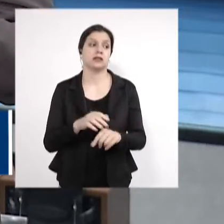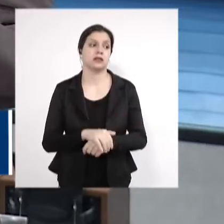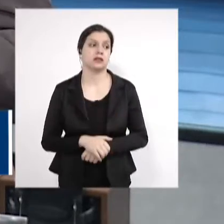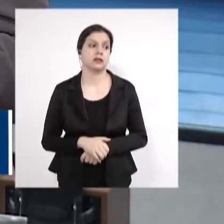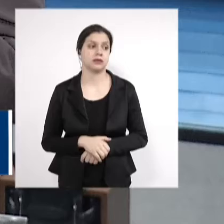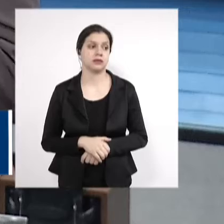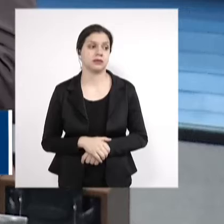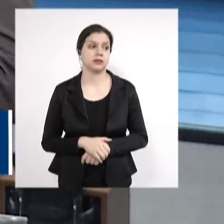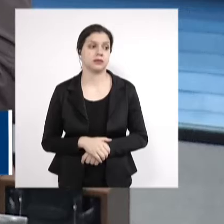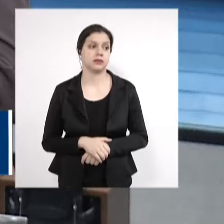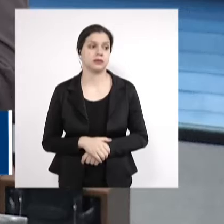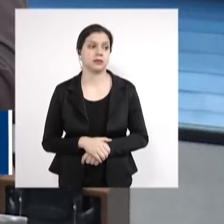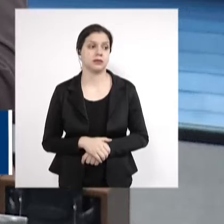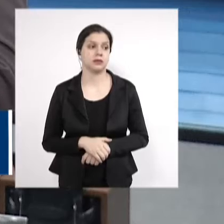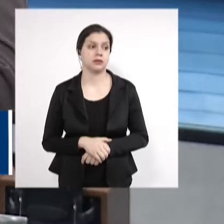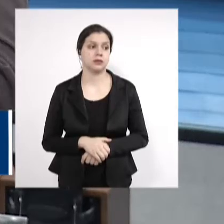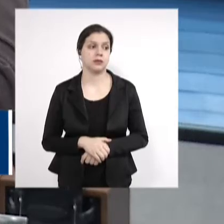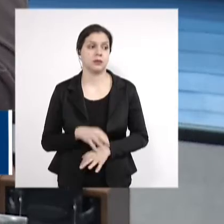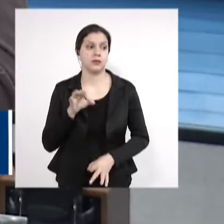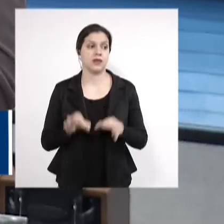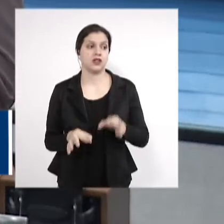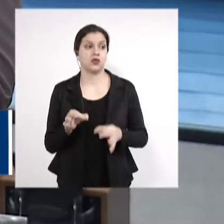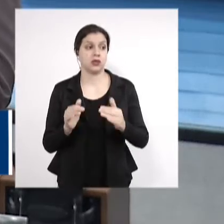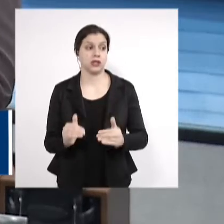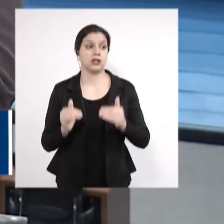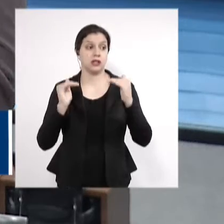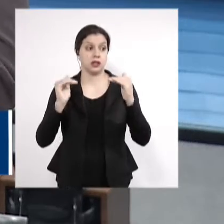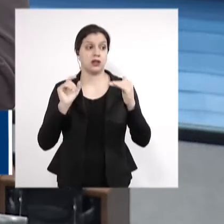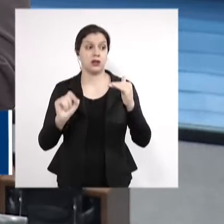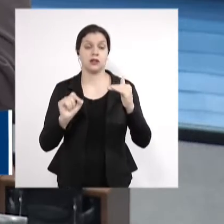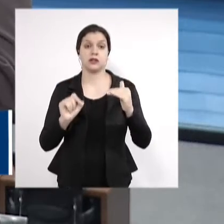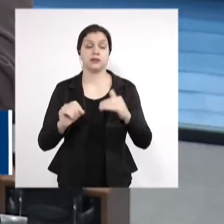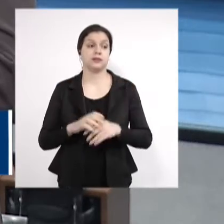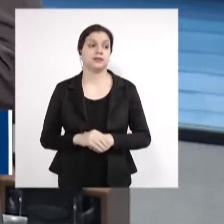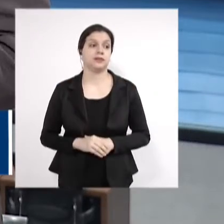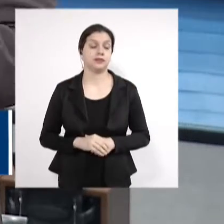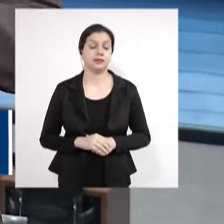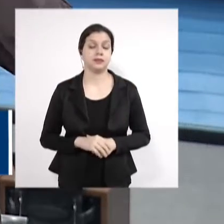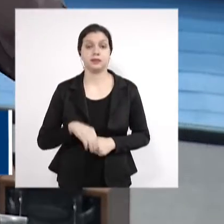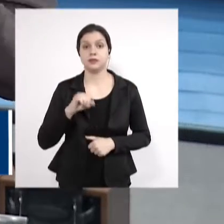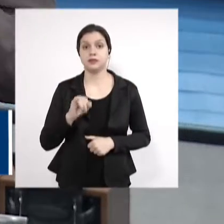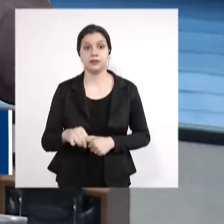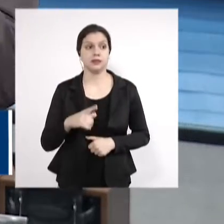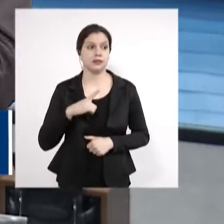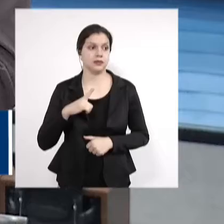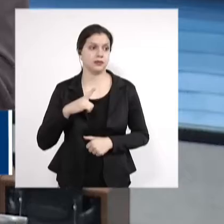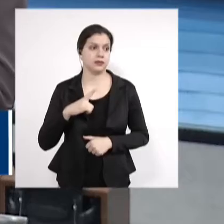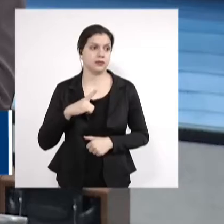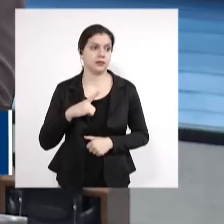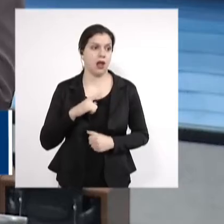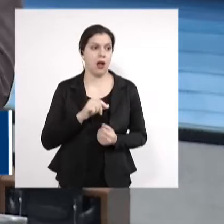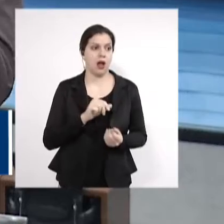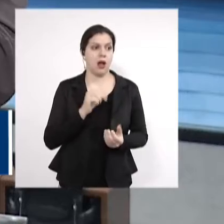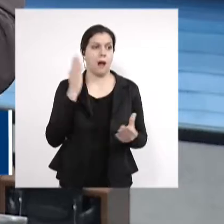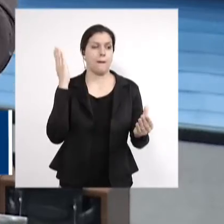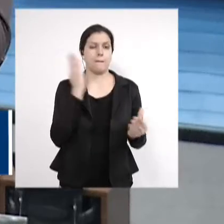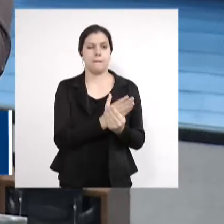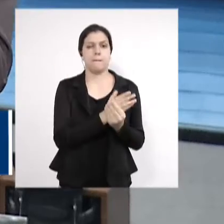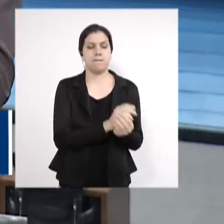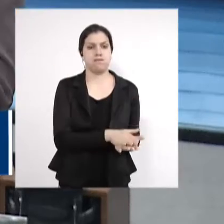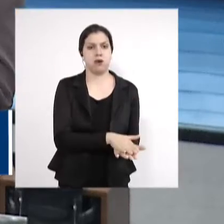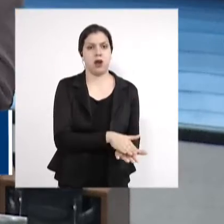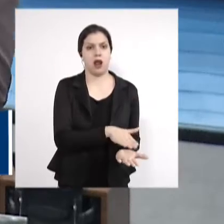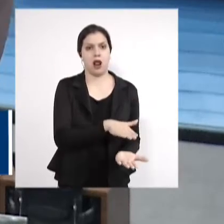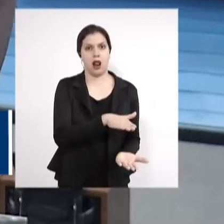a gratificação a desembargadores e juízes. Isso. Para aqueles que acumulam muitos processos acima